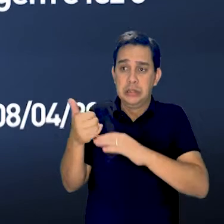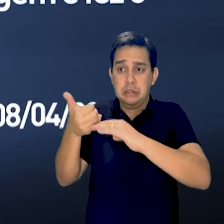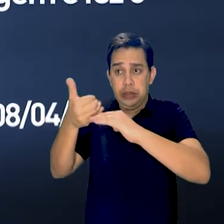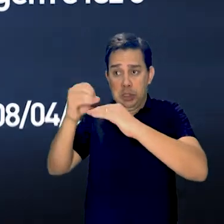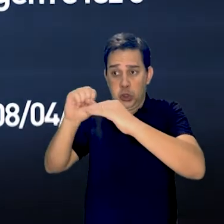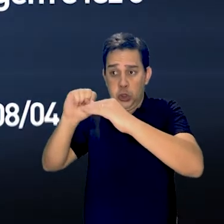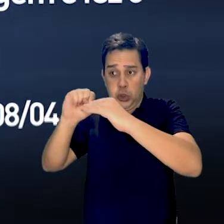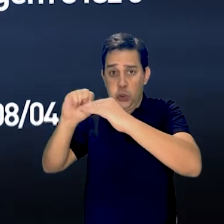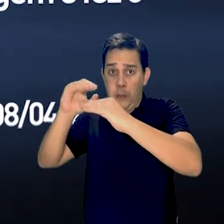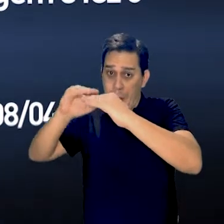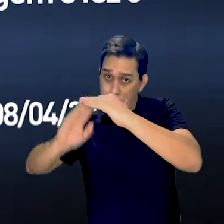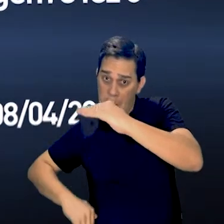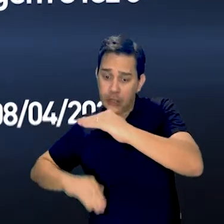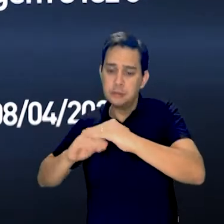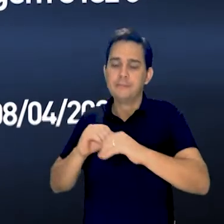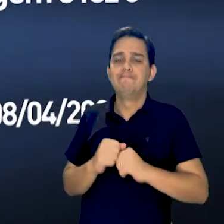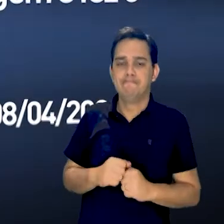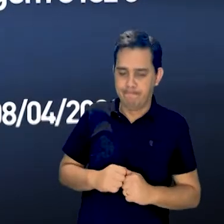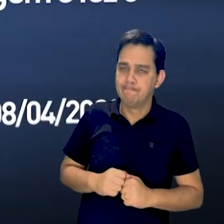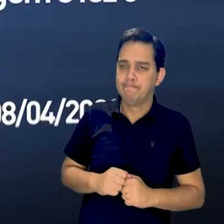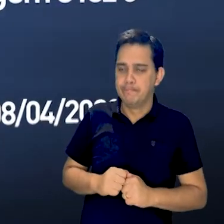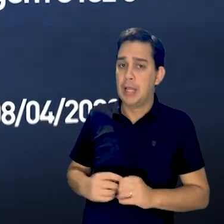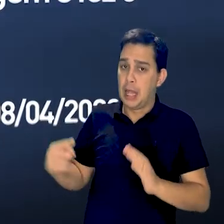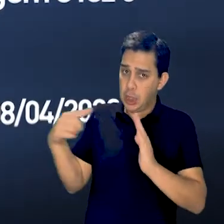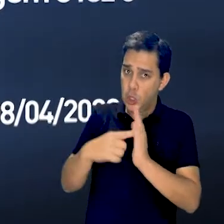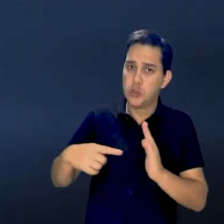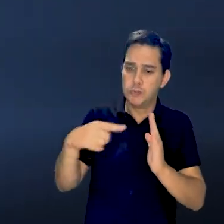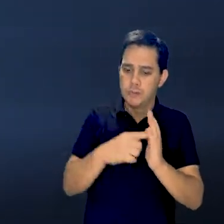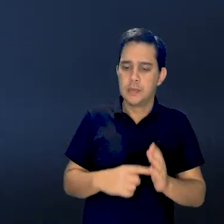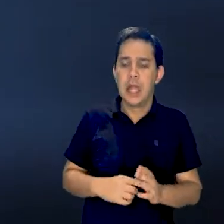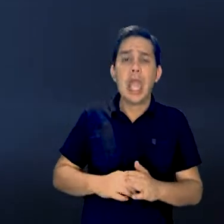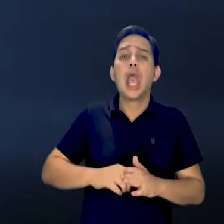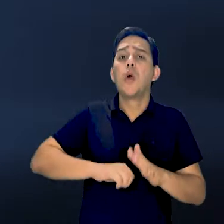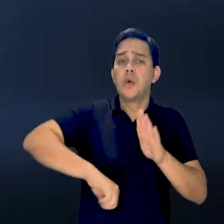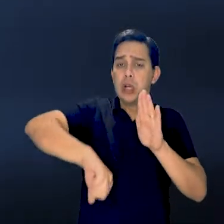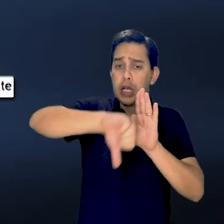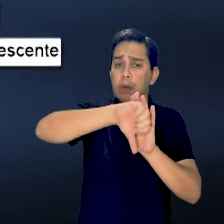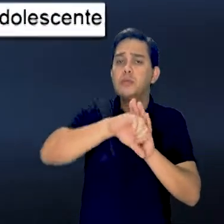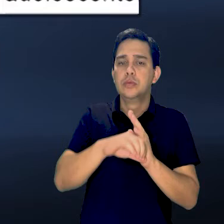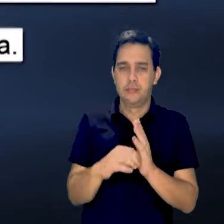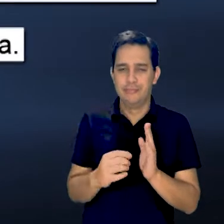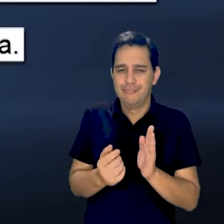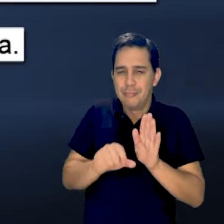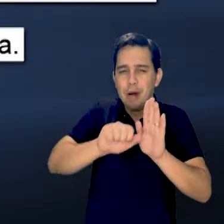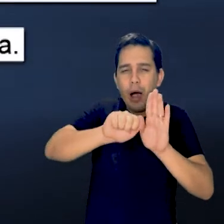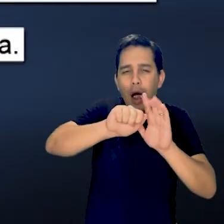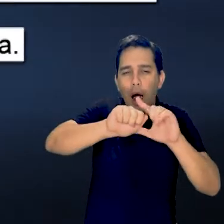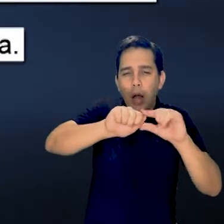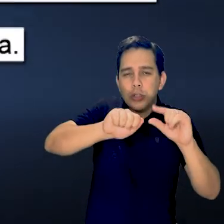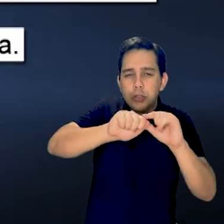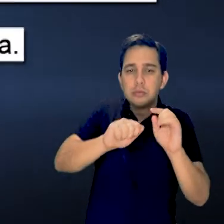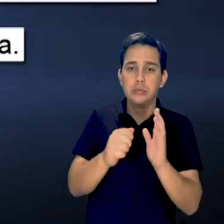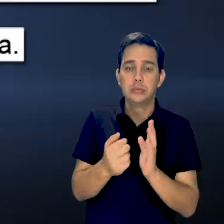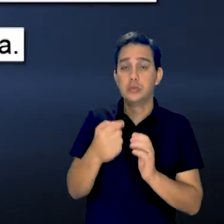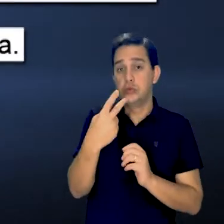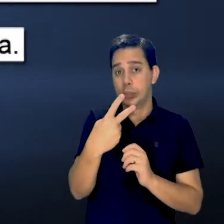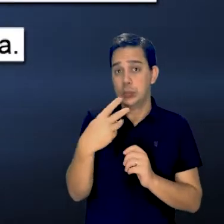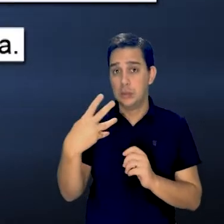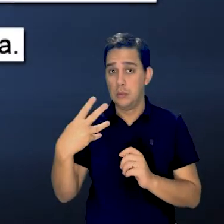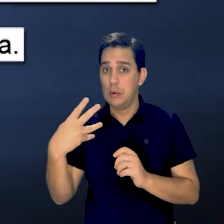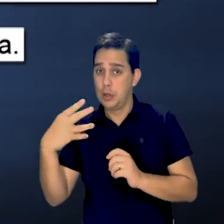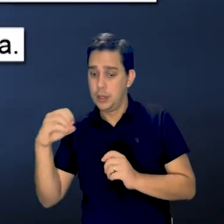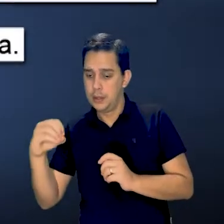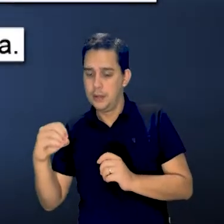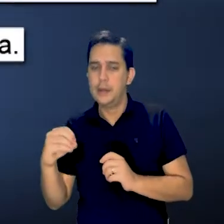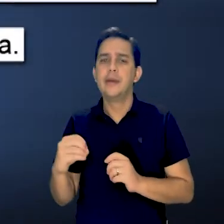do inquérito. E aí está incidindo no crime do artigo 240, cuja pena varia de